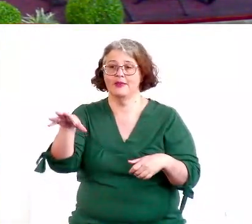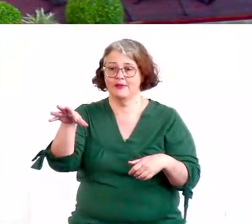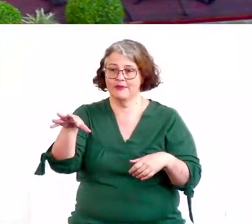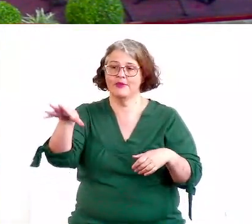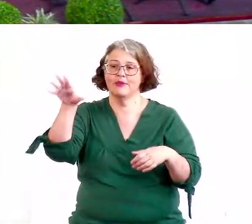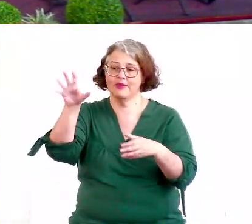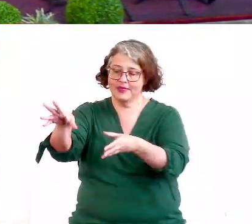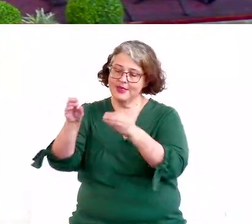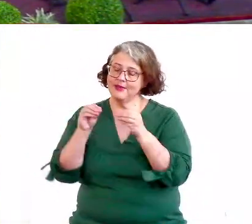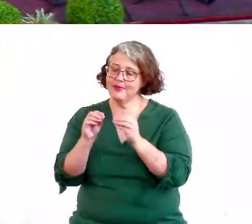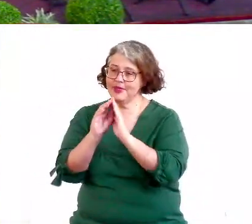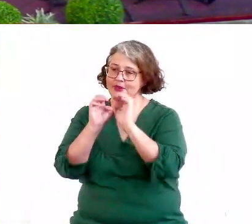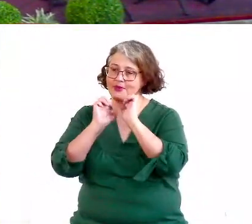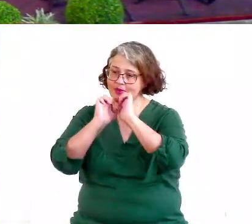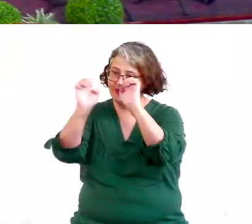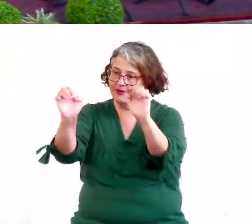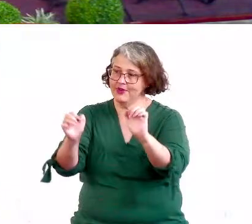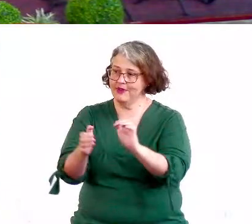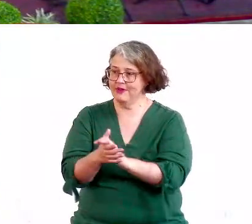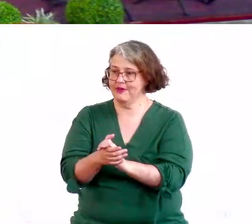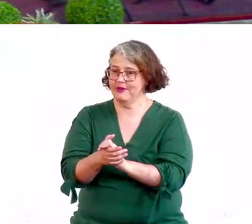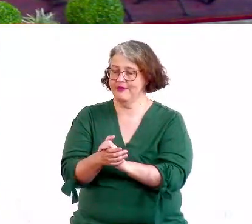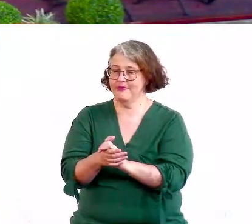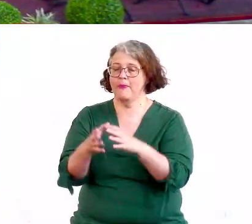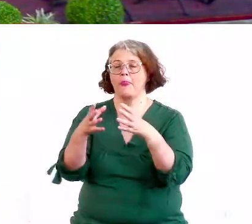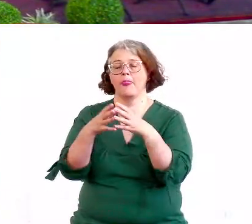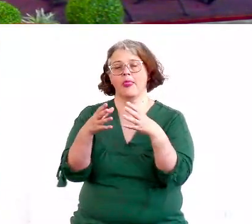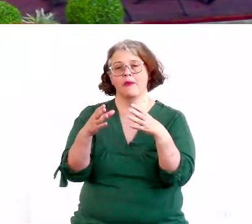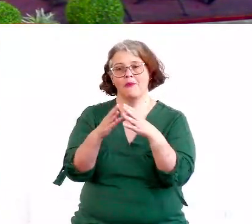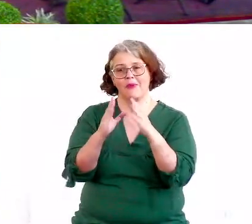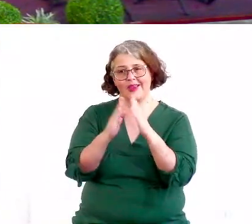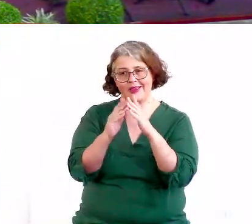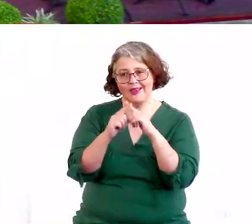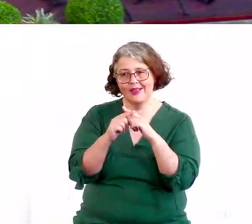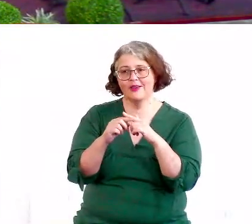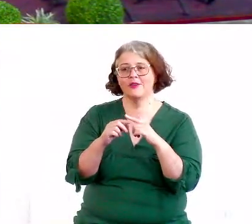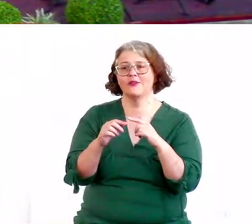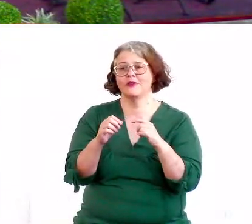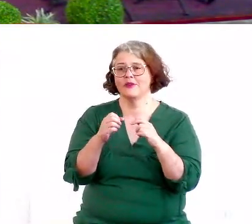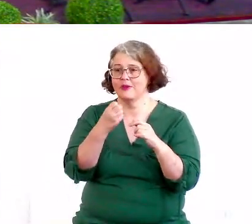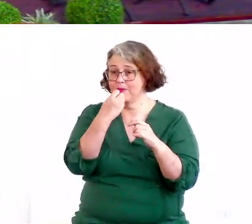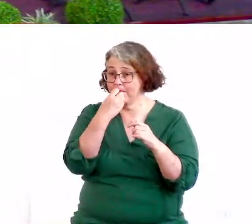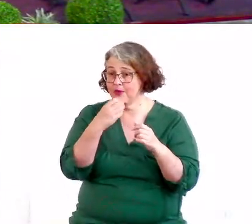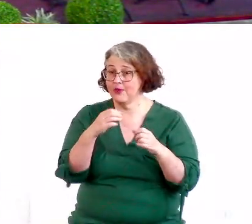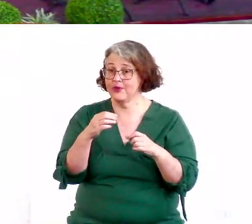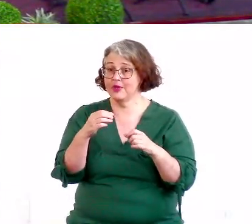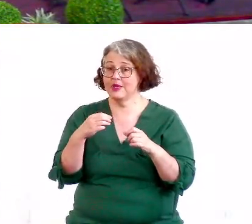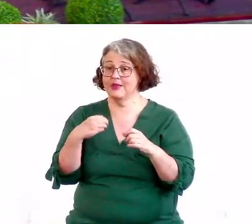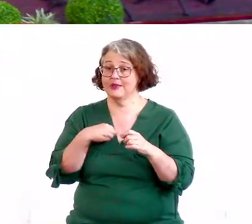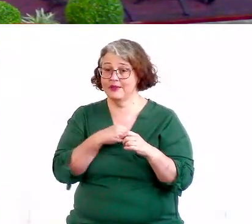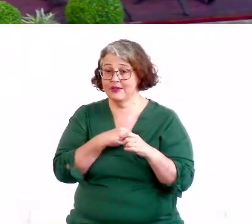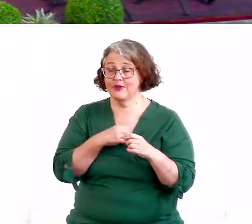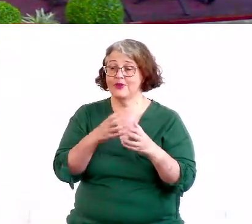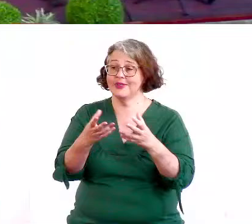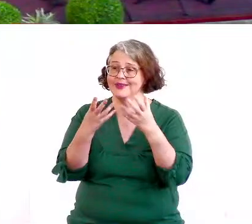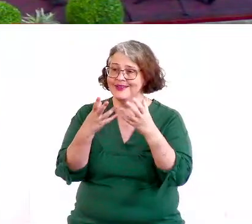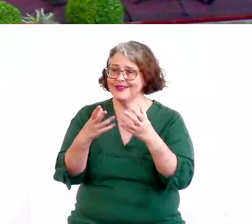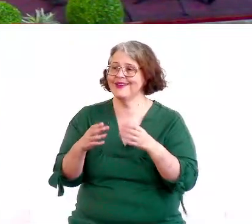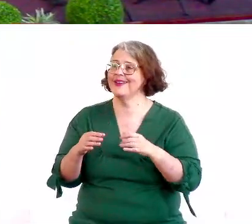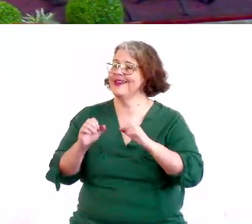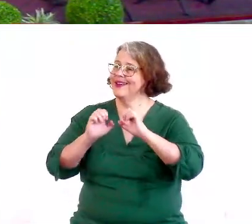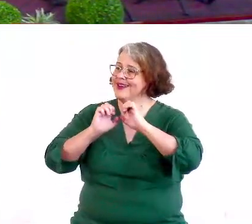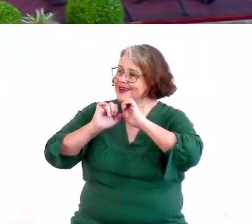Evangelho. Uma igreja saudável que cresce espiritualmente, se importa em pregar o